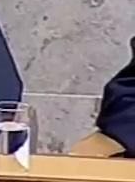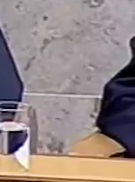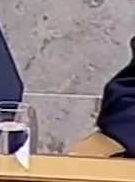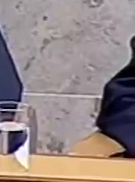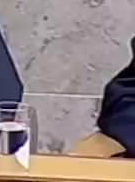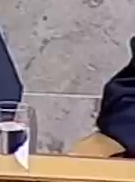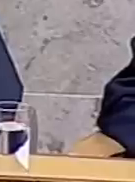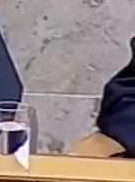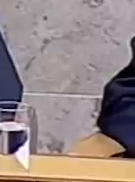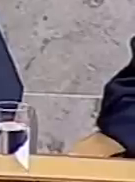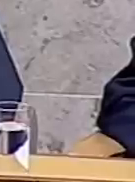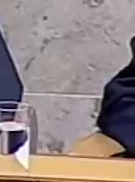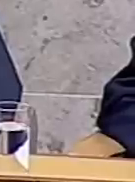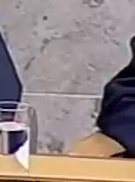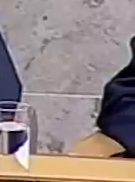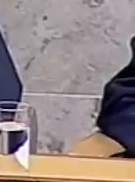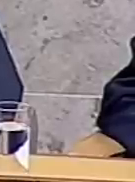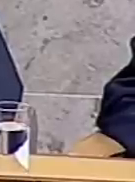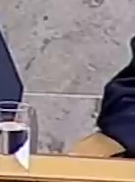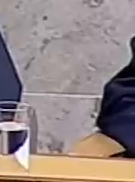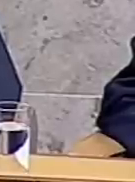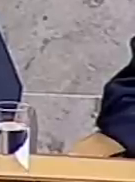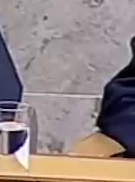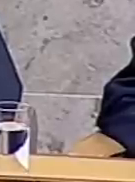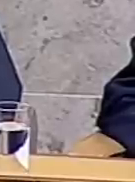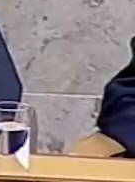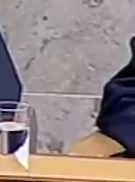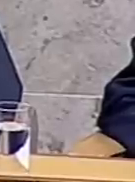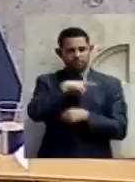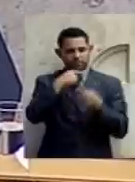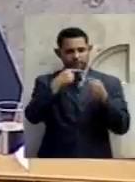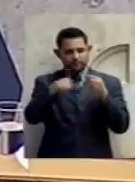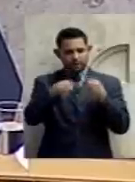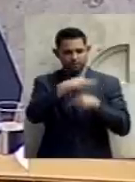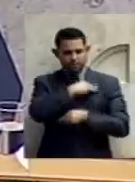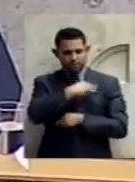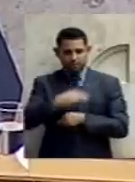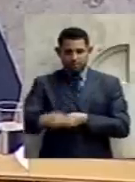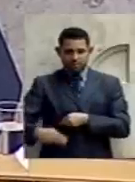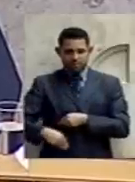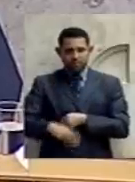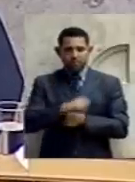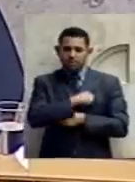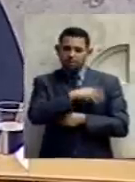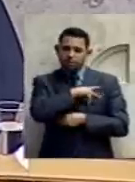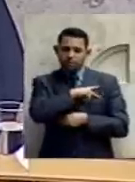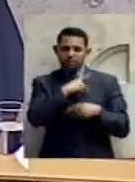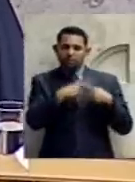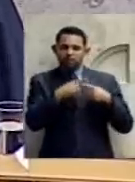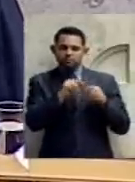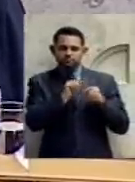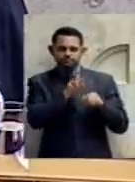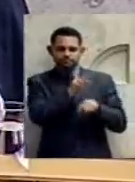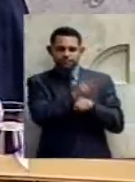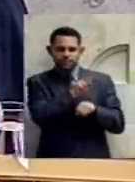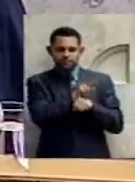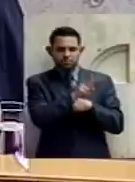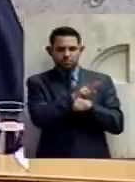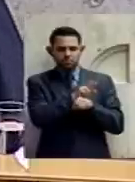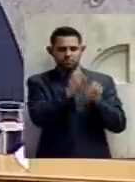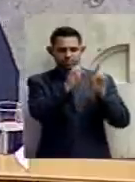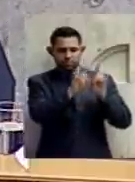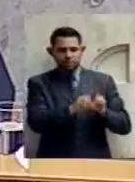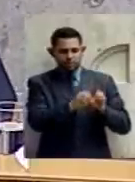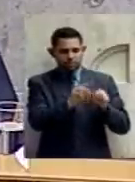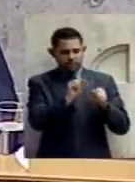também o presidente Aires Brito, privar o Ministério Público dessa peculiaríssima atividade de defensor do direito e